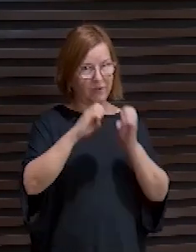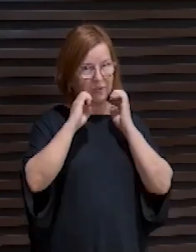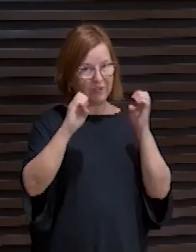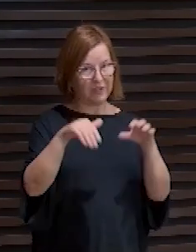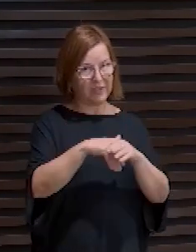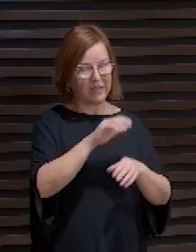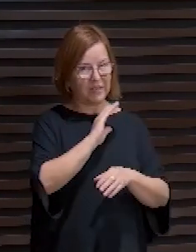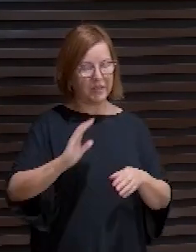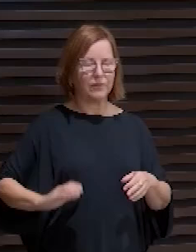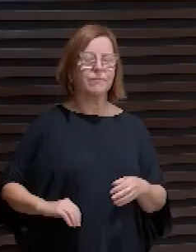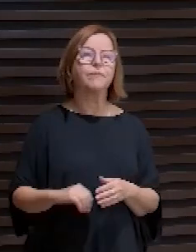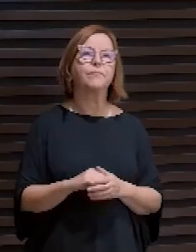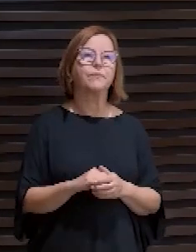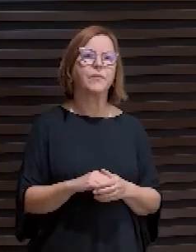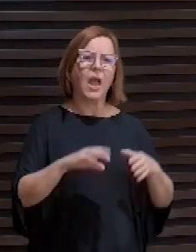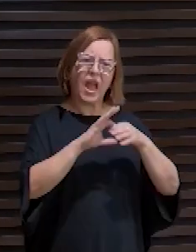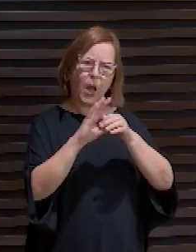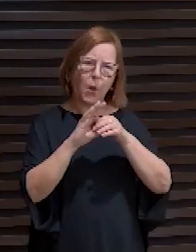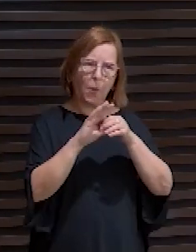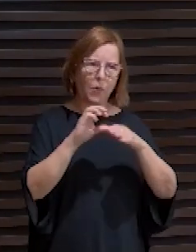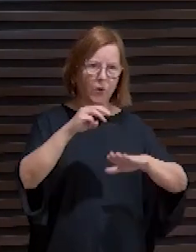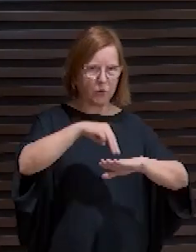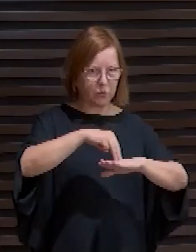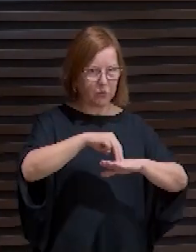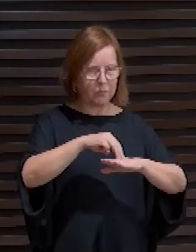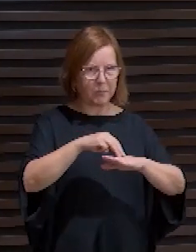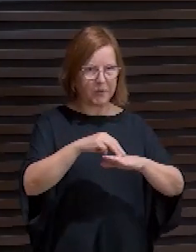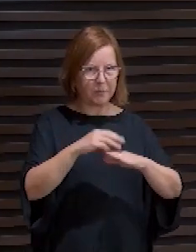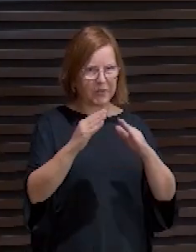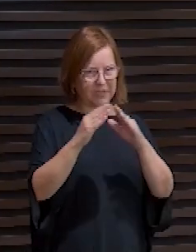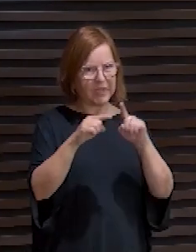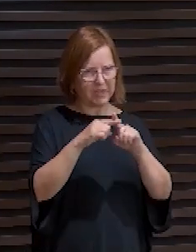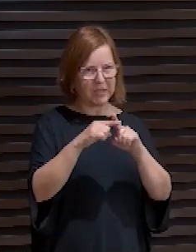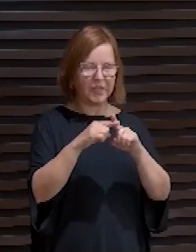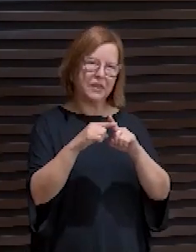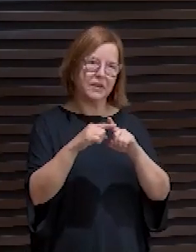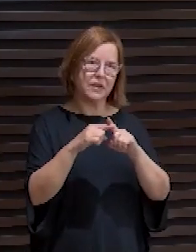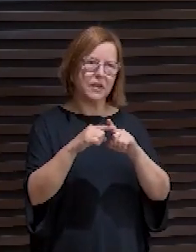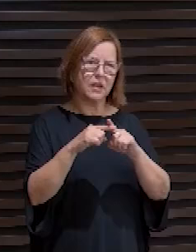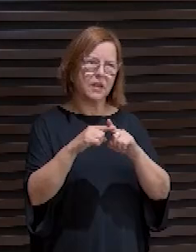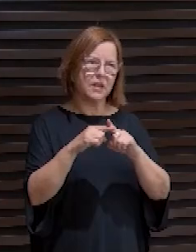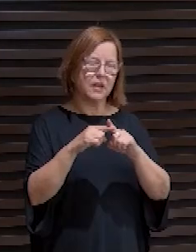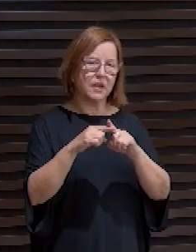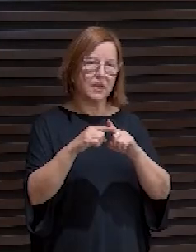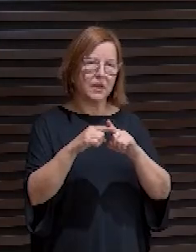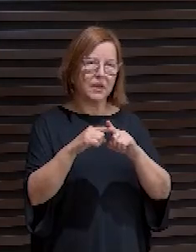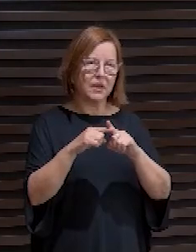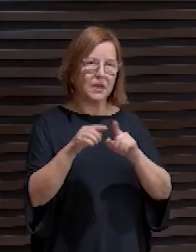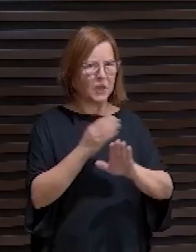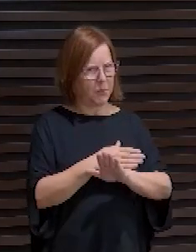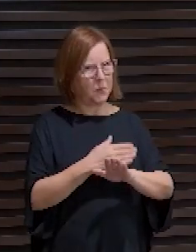membros da igreja era tal que poderiam exortar-se e estimular-se mutuamente?